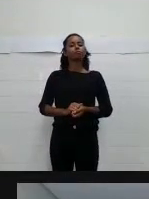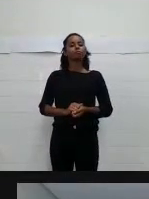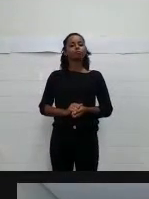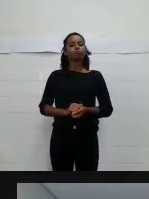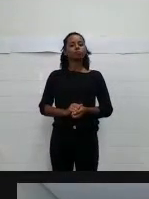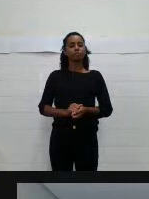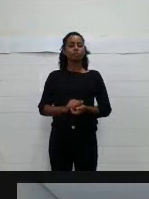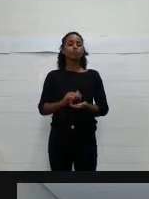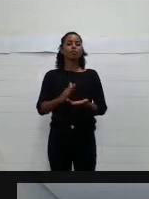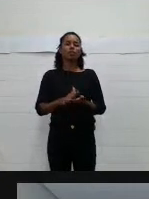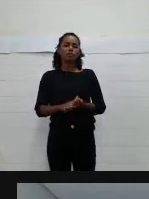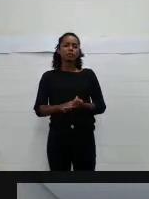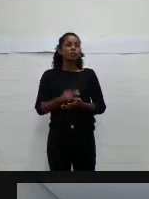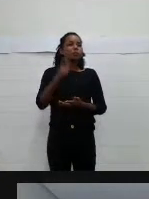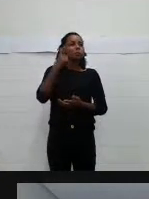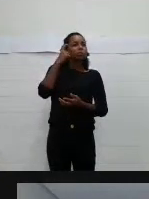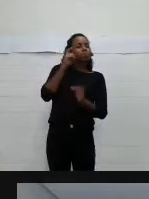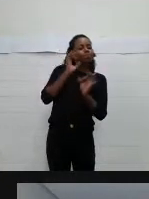capcioso